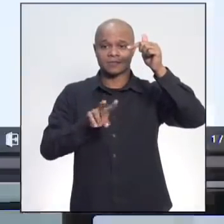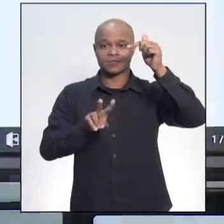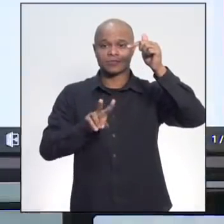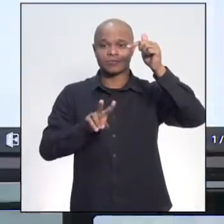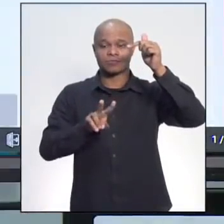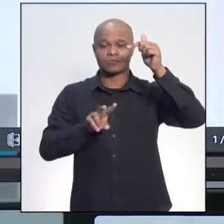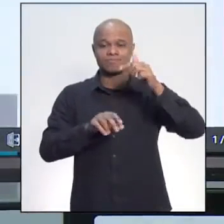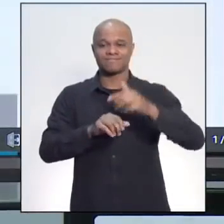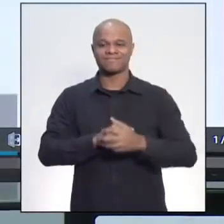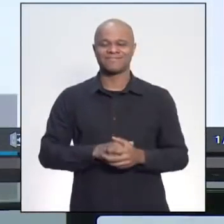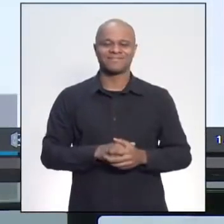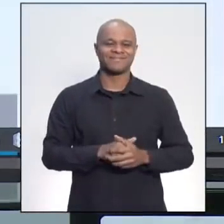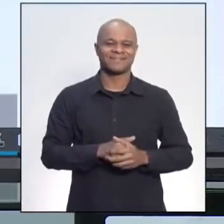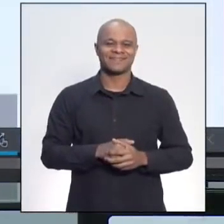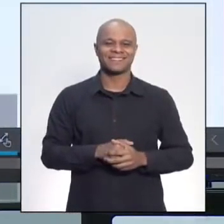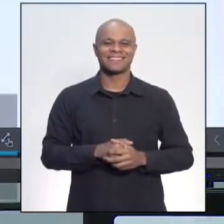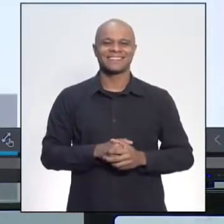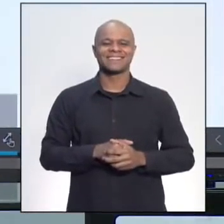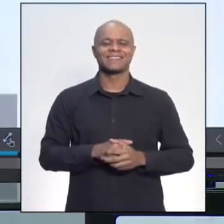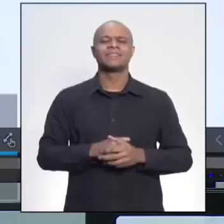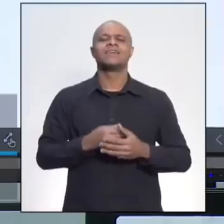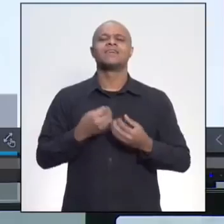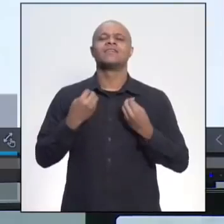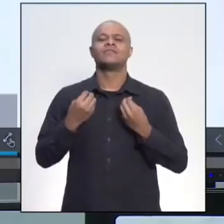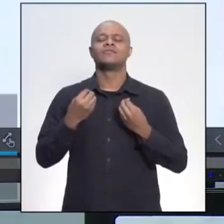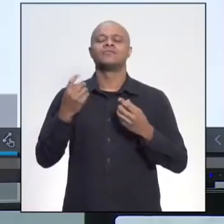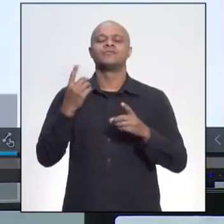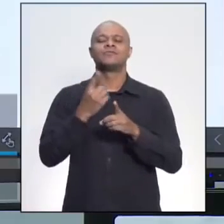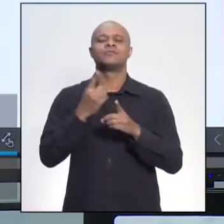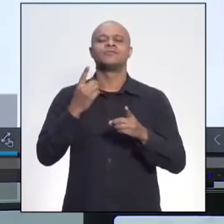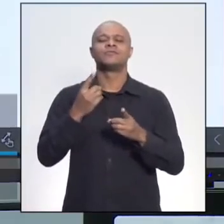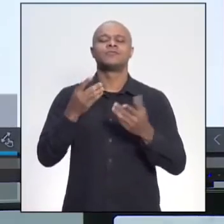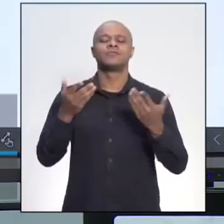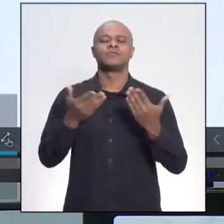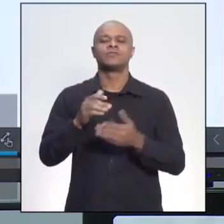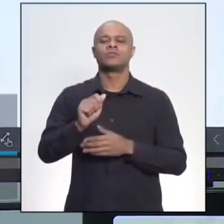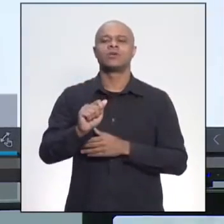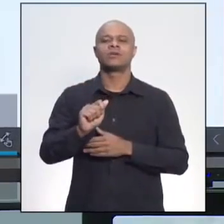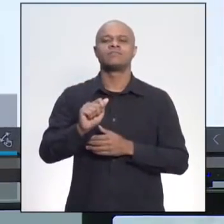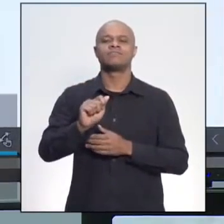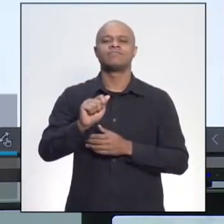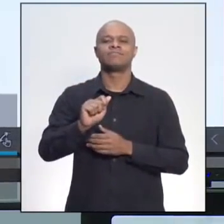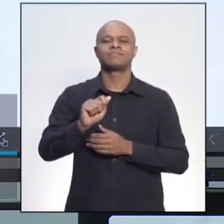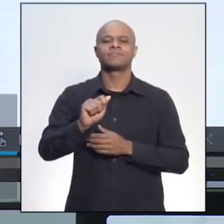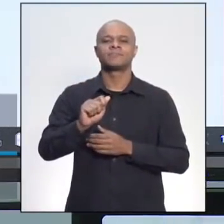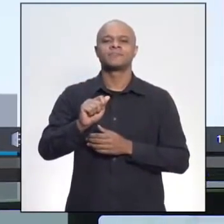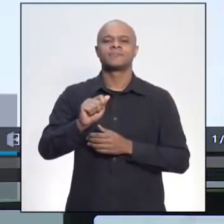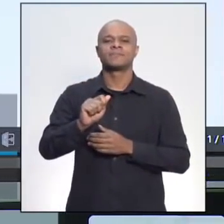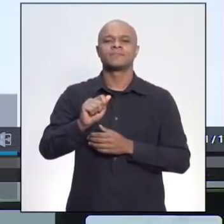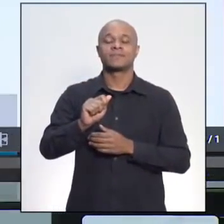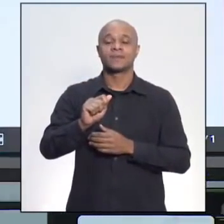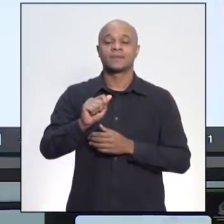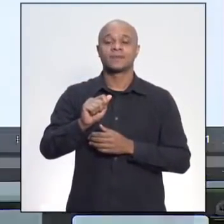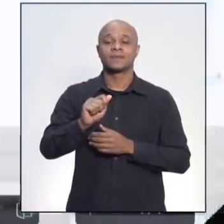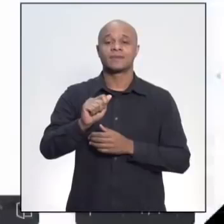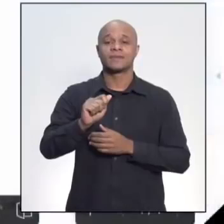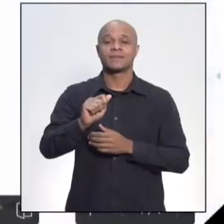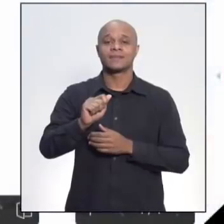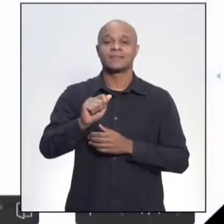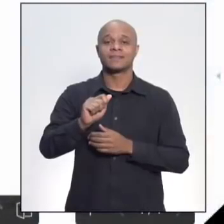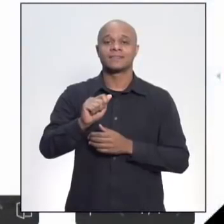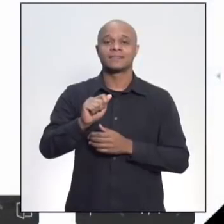Sim? Tá. Agora, como que eu vou achar, então, a taxa de variação, que é o coeficiente A? Lembra, o A, ele é